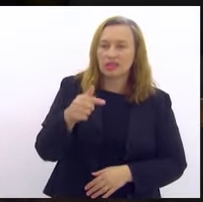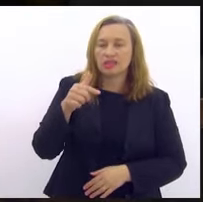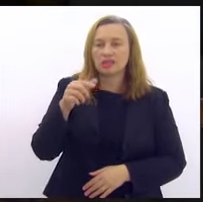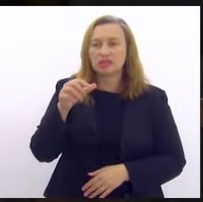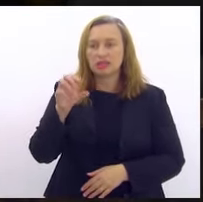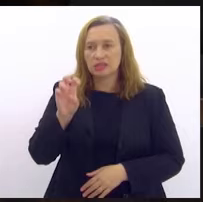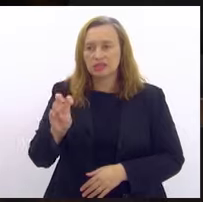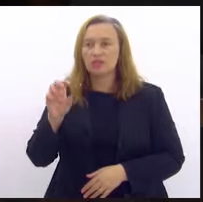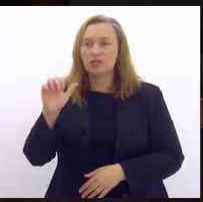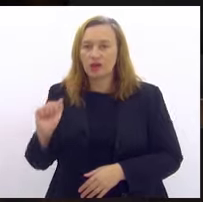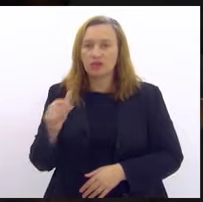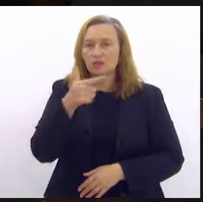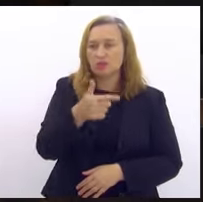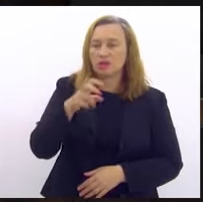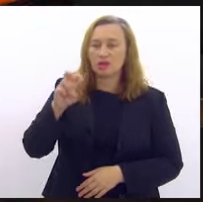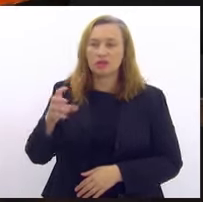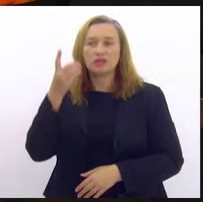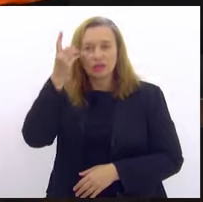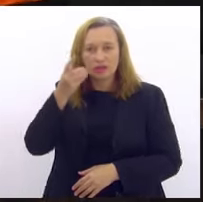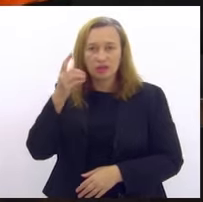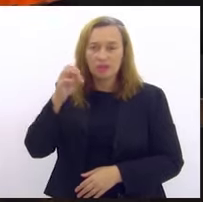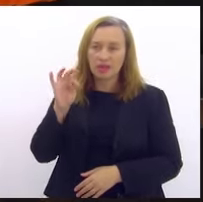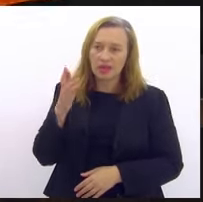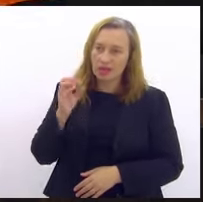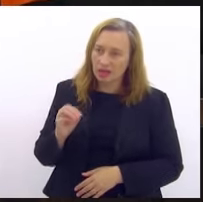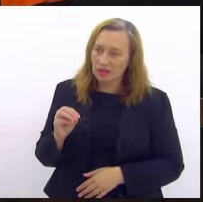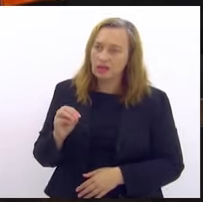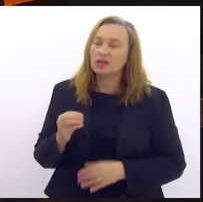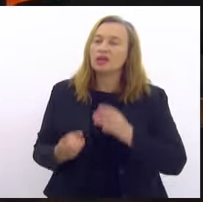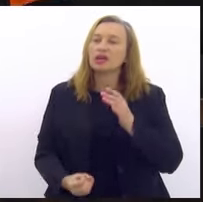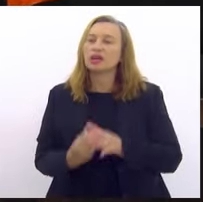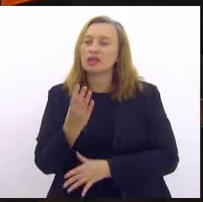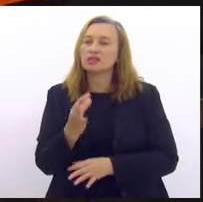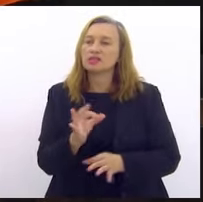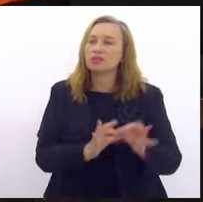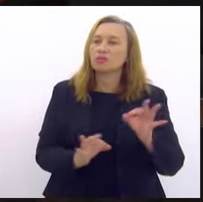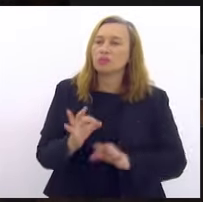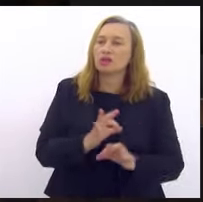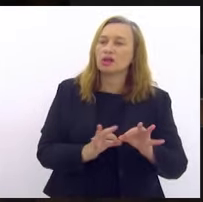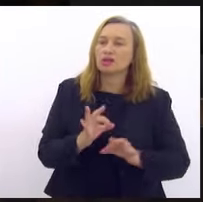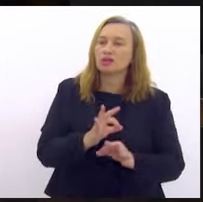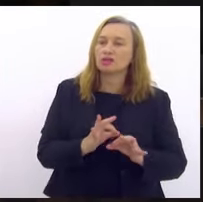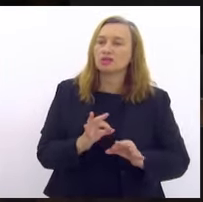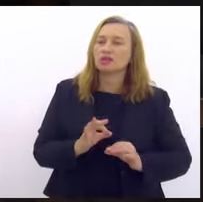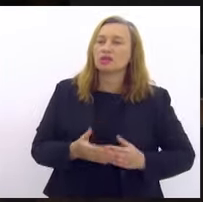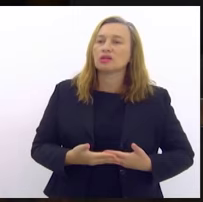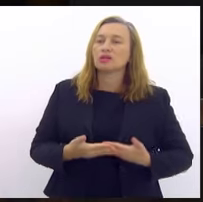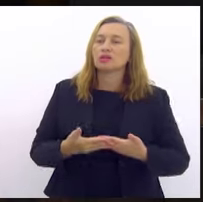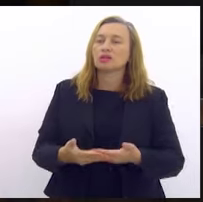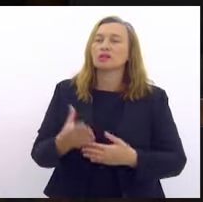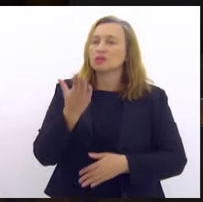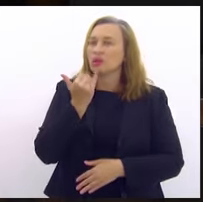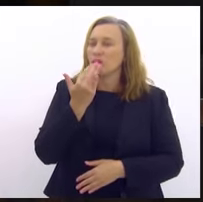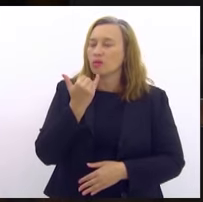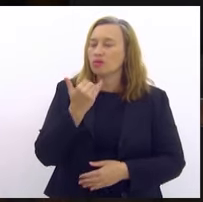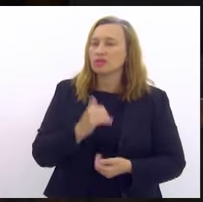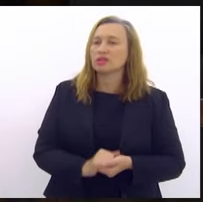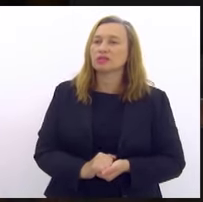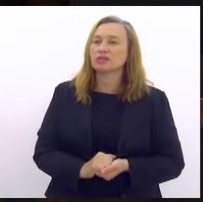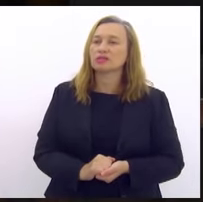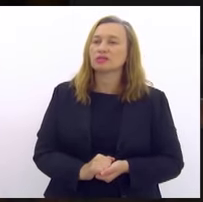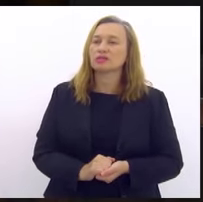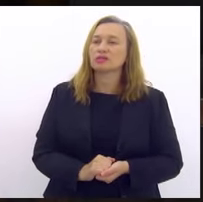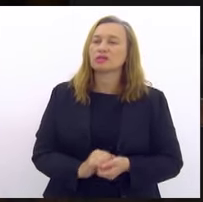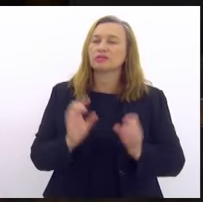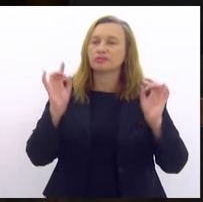2875/2014, de autoria do deputado Bernardo Rossi, que dispõe sobre a criação do programa de fornecimento de alimentos alternativos ou fórmulas